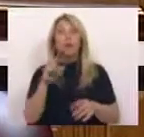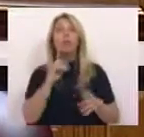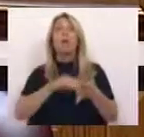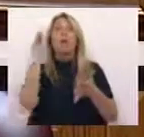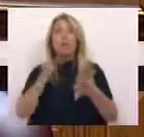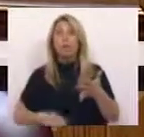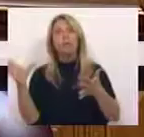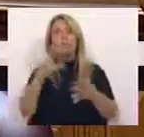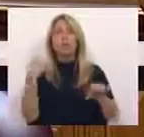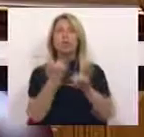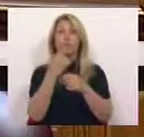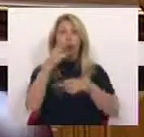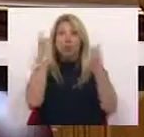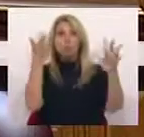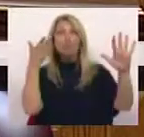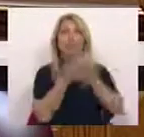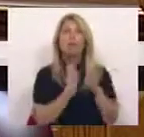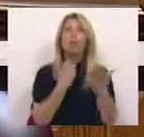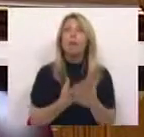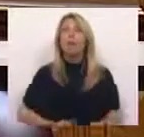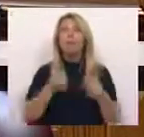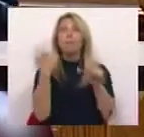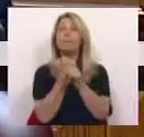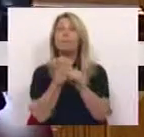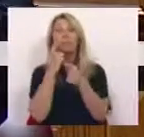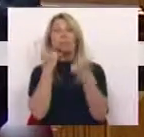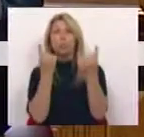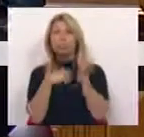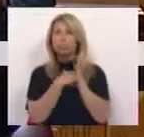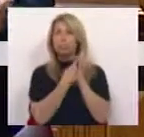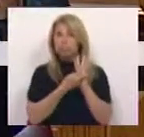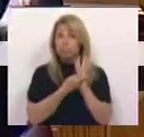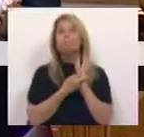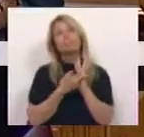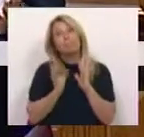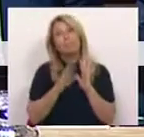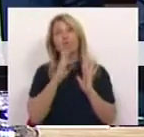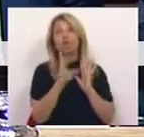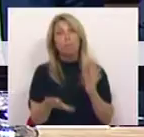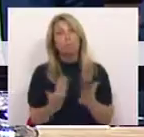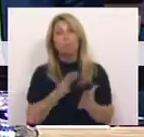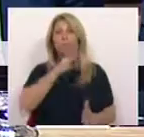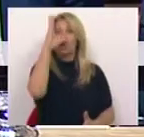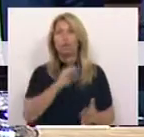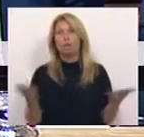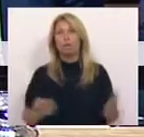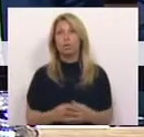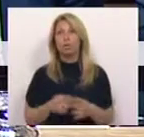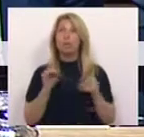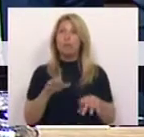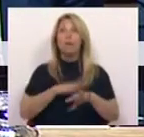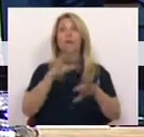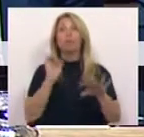funcionários públicos para melhores serviços públicos. A tudo isto é necessário dar resposta, Sr. Ministro. E, nesse